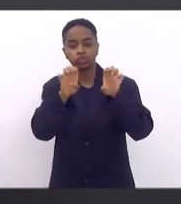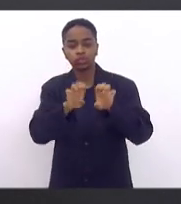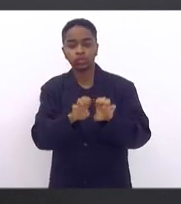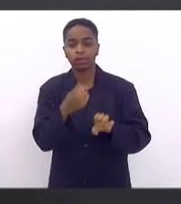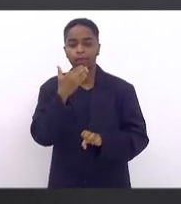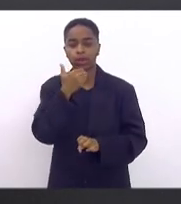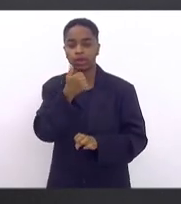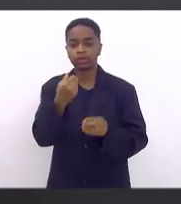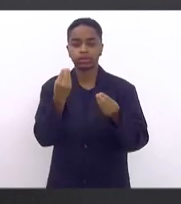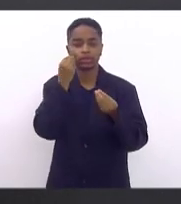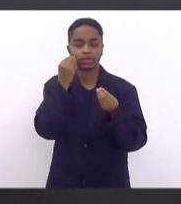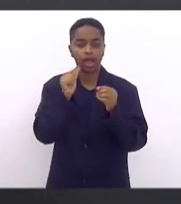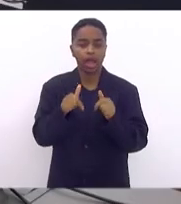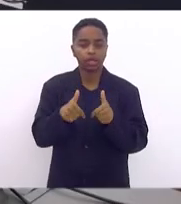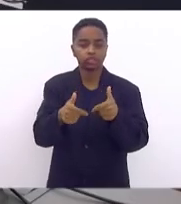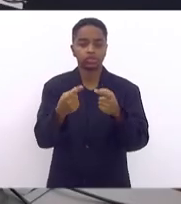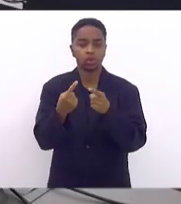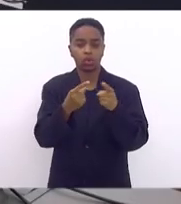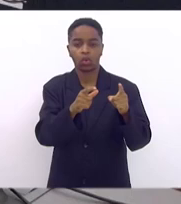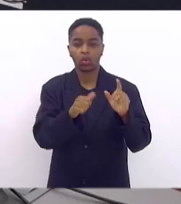para enfrentar esses crimes?